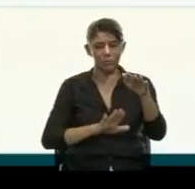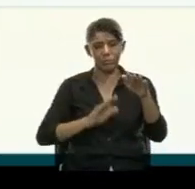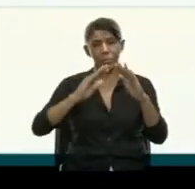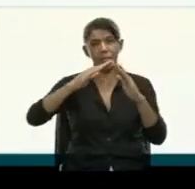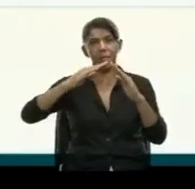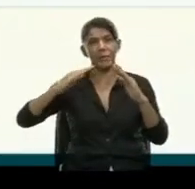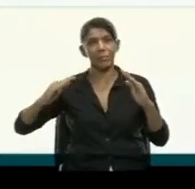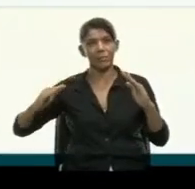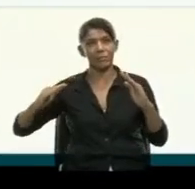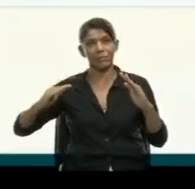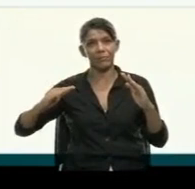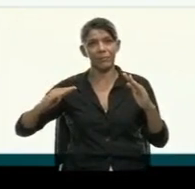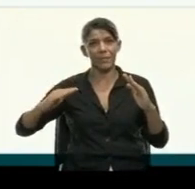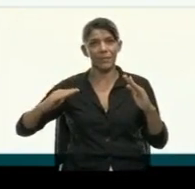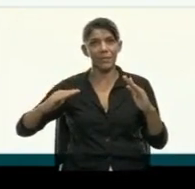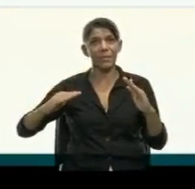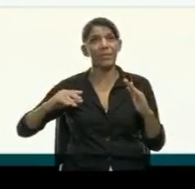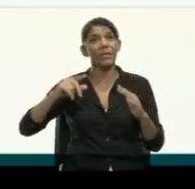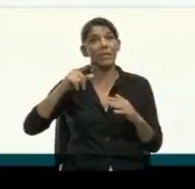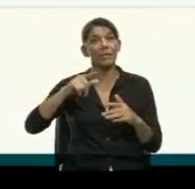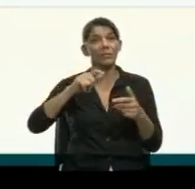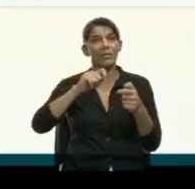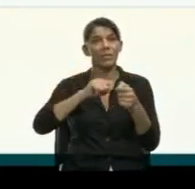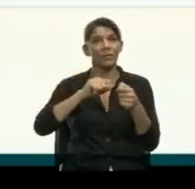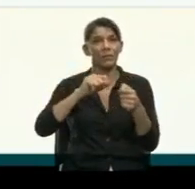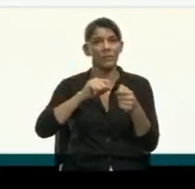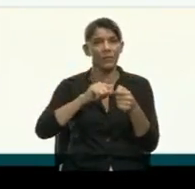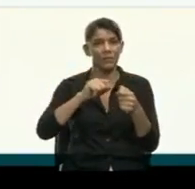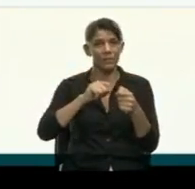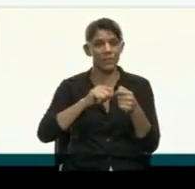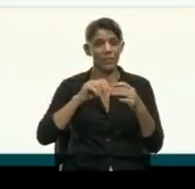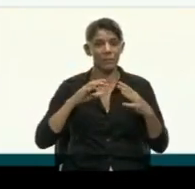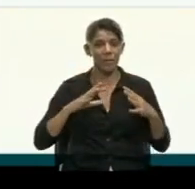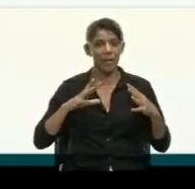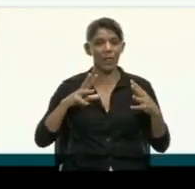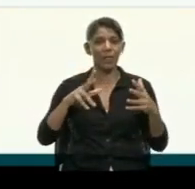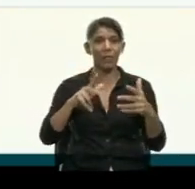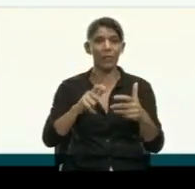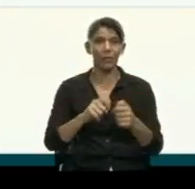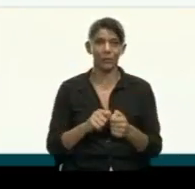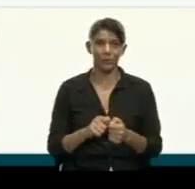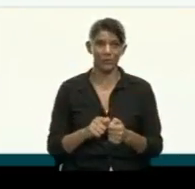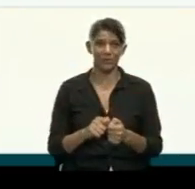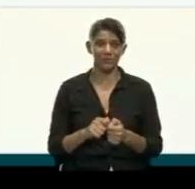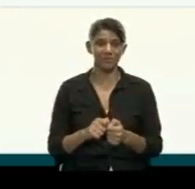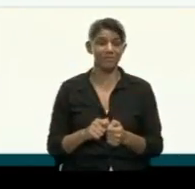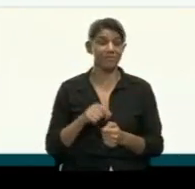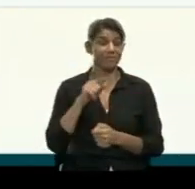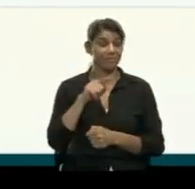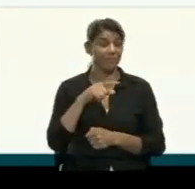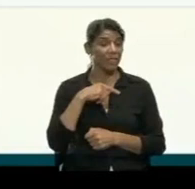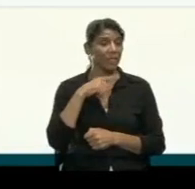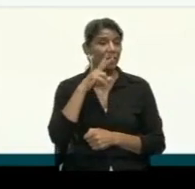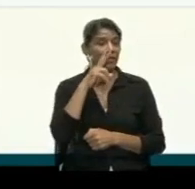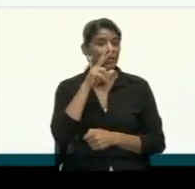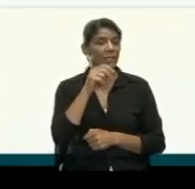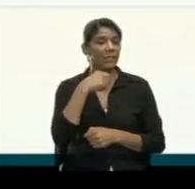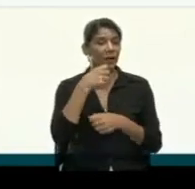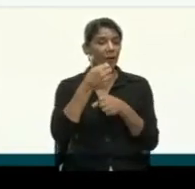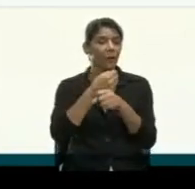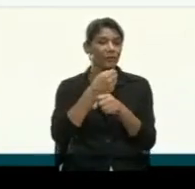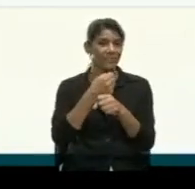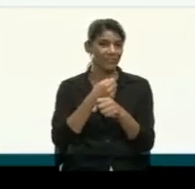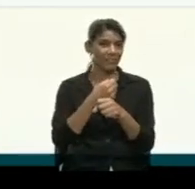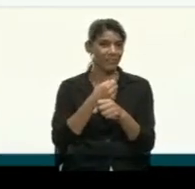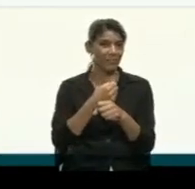ela ia descer por aqui e descarregar aqui. Isso ela ia fazer para tudo, certo? Então, as forças que atuam numa obra é basicamente